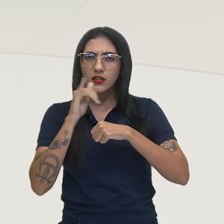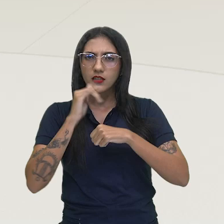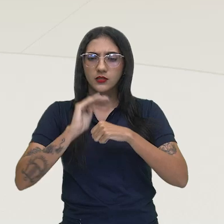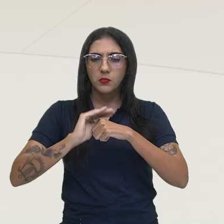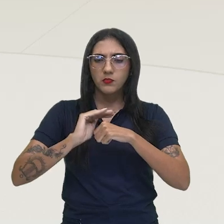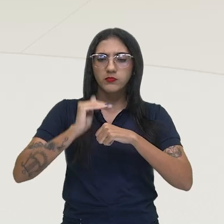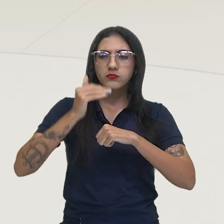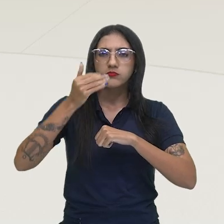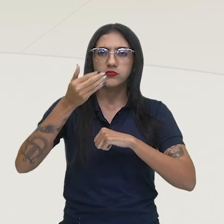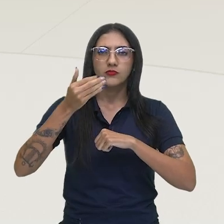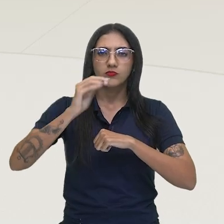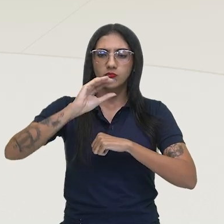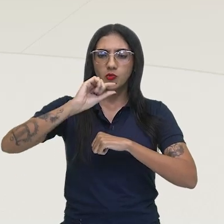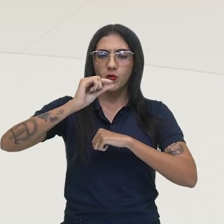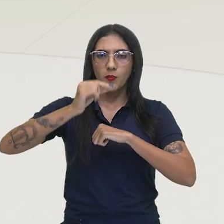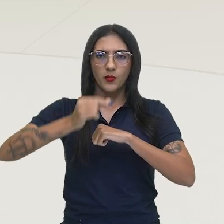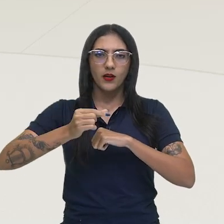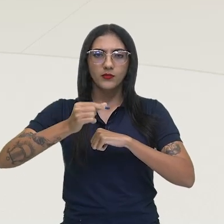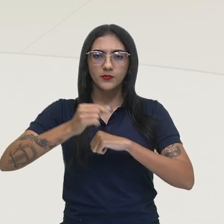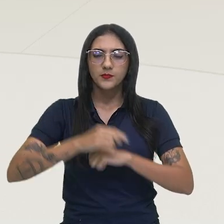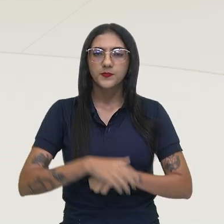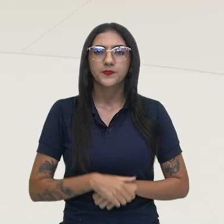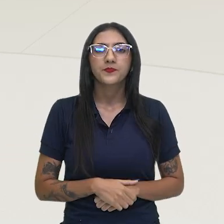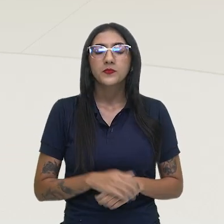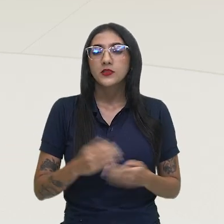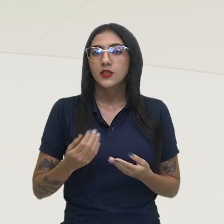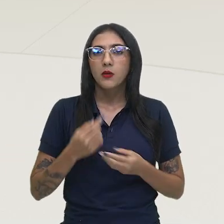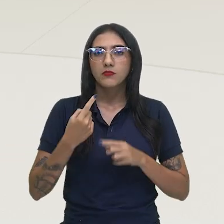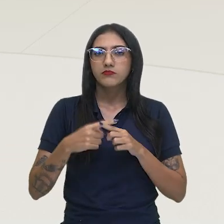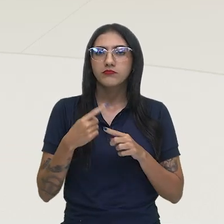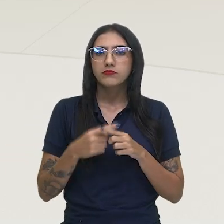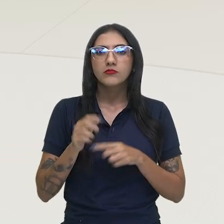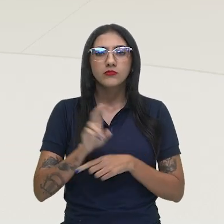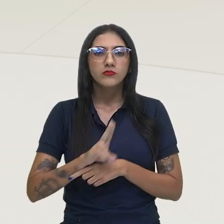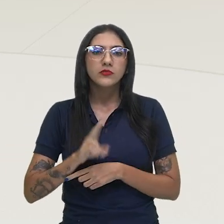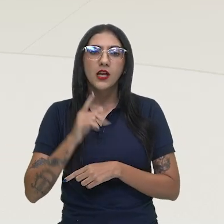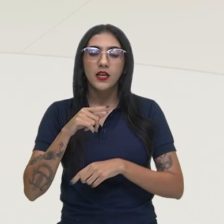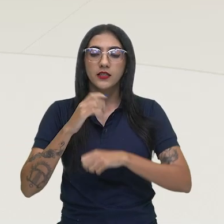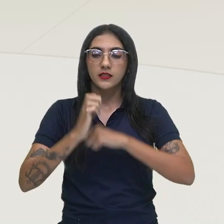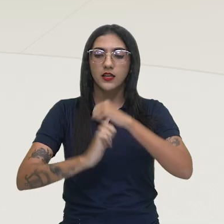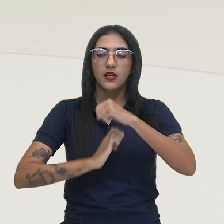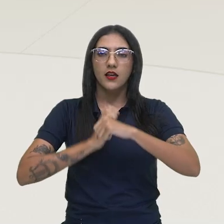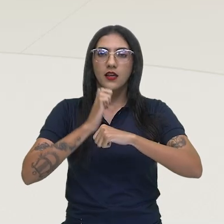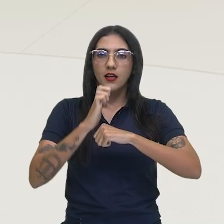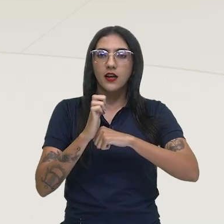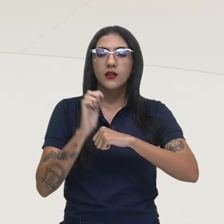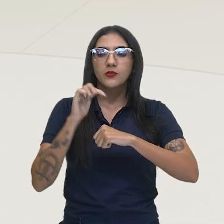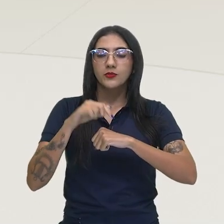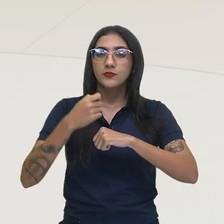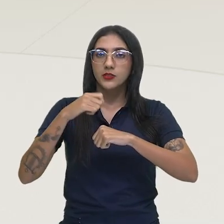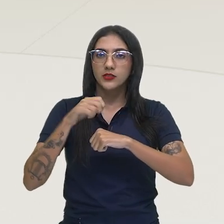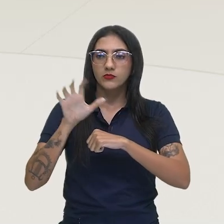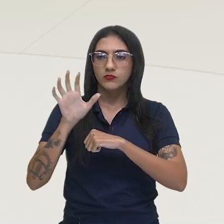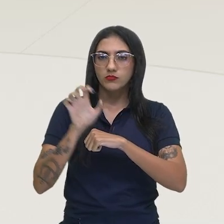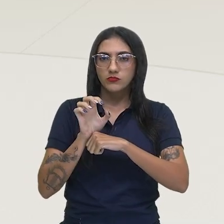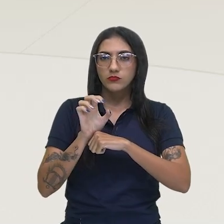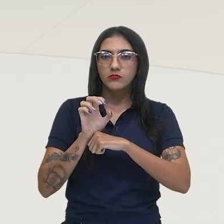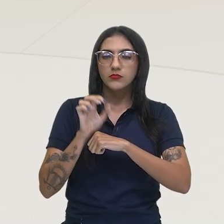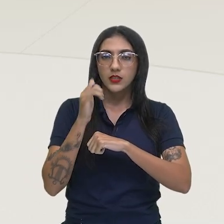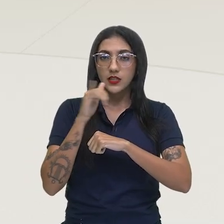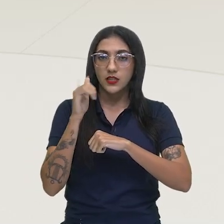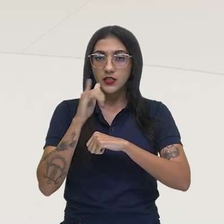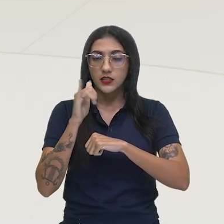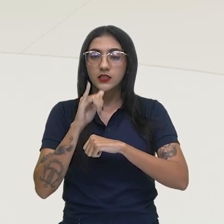camada mais externa, que tem mais energia. Então, para que isso aconteça, o elétron ele deve receber energia e depois